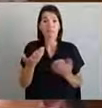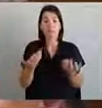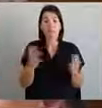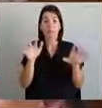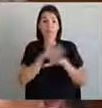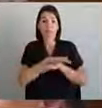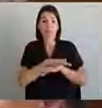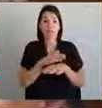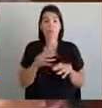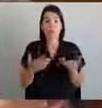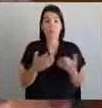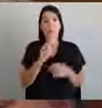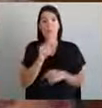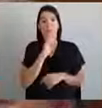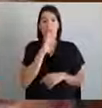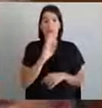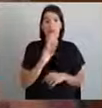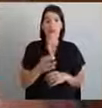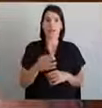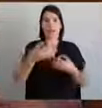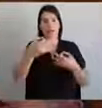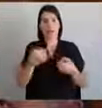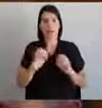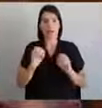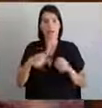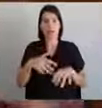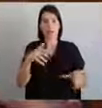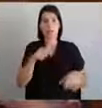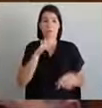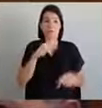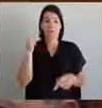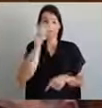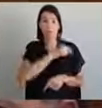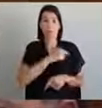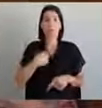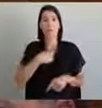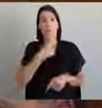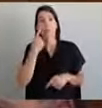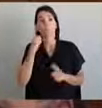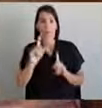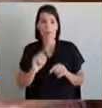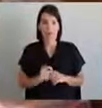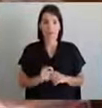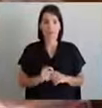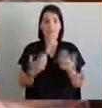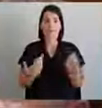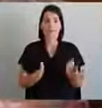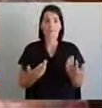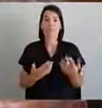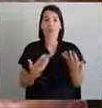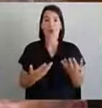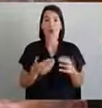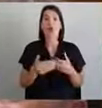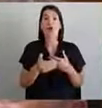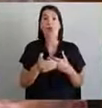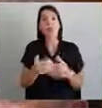falta de lealdade para com esta Assembleia por parte do Executivo tivesse passado despercebido. Quis o acaso que esta junção destes pontos na ordem de trabalhos permitisse